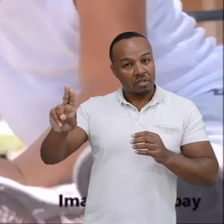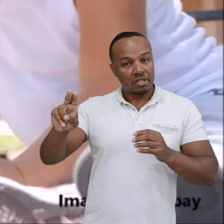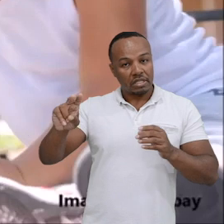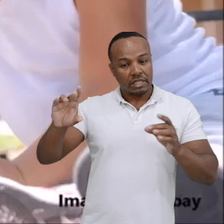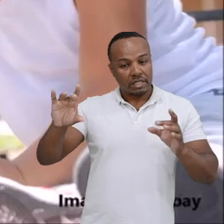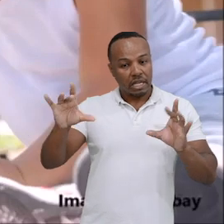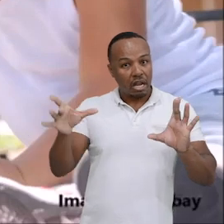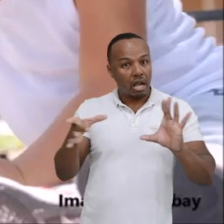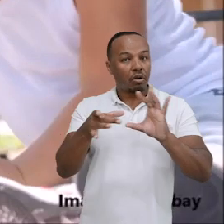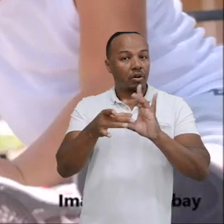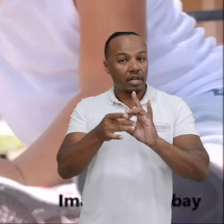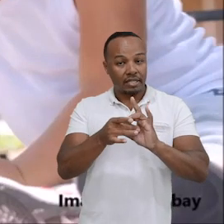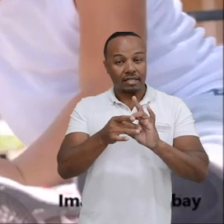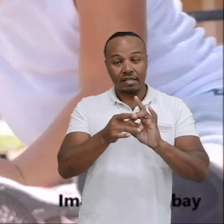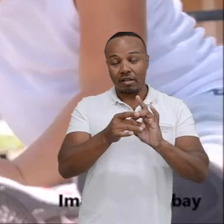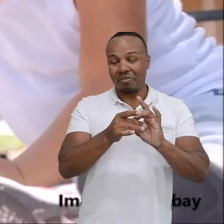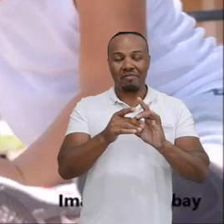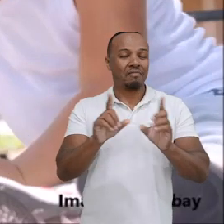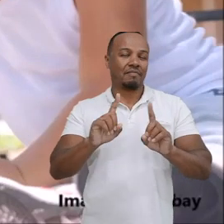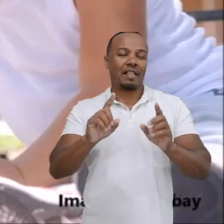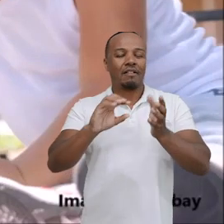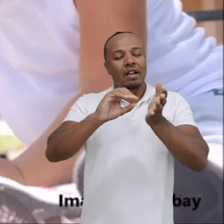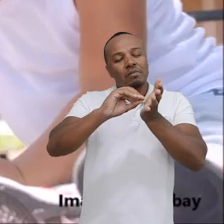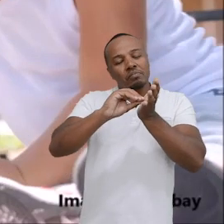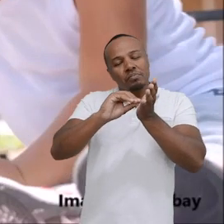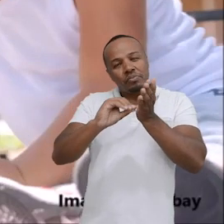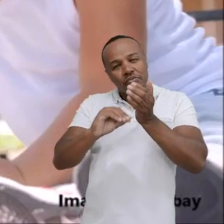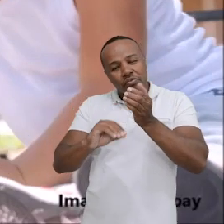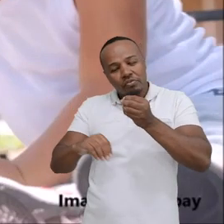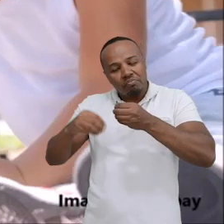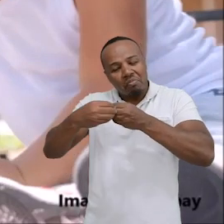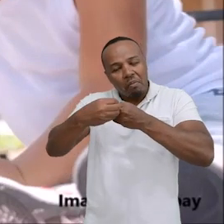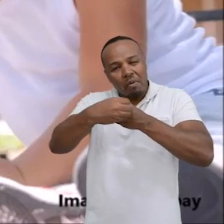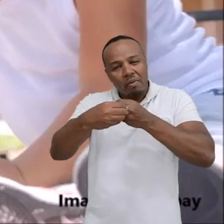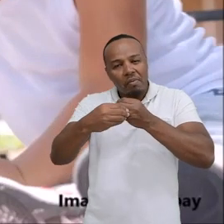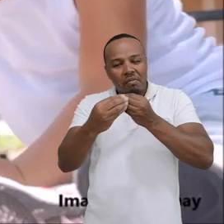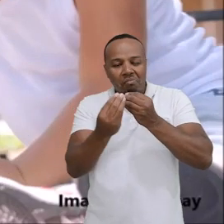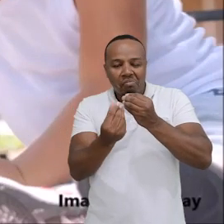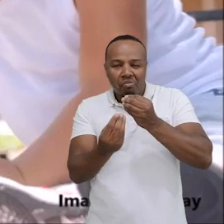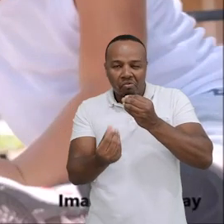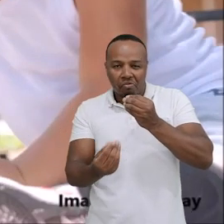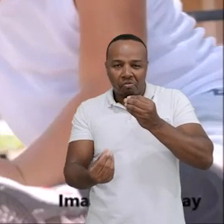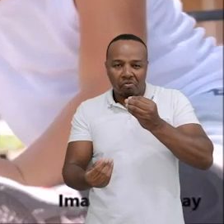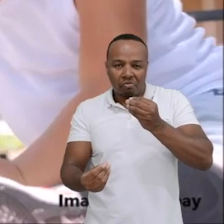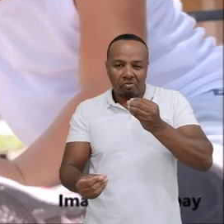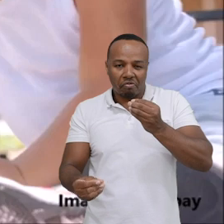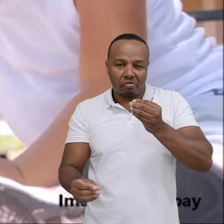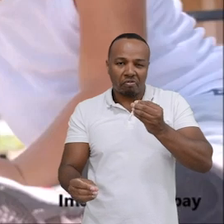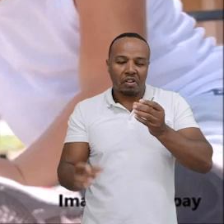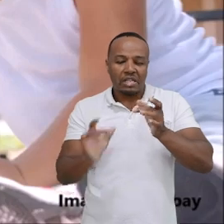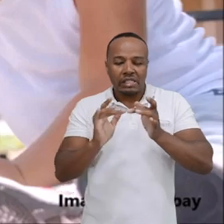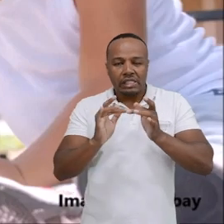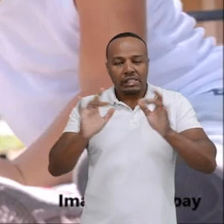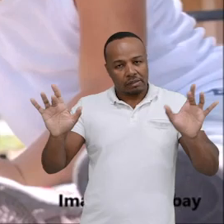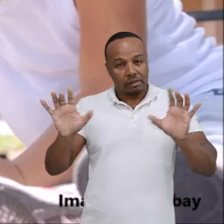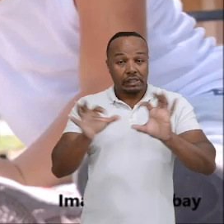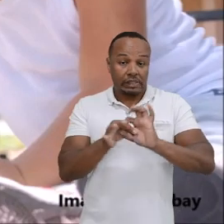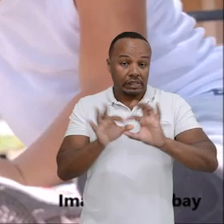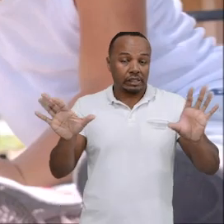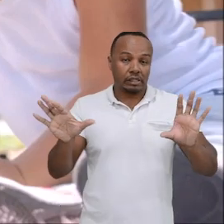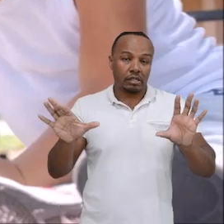esta ficará cada vez mais enfraquecida até murchar e perder o contato. Essa etapa começa